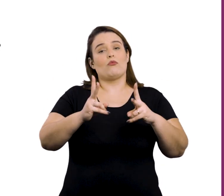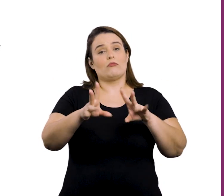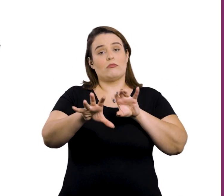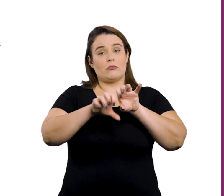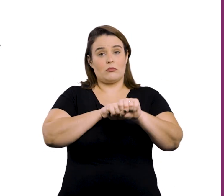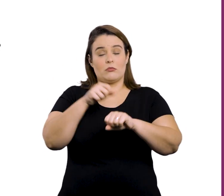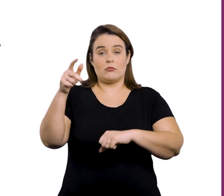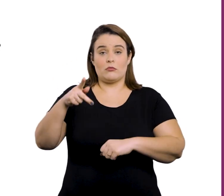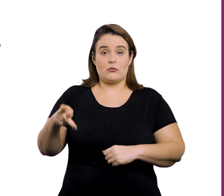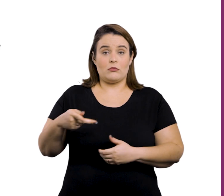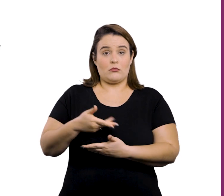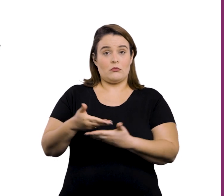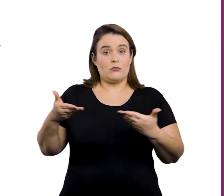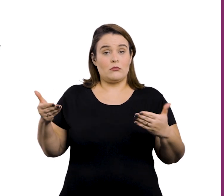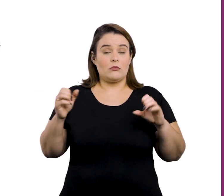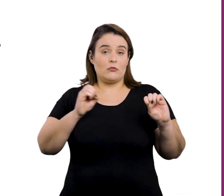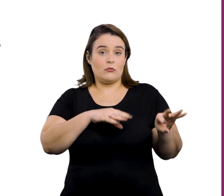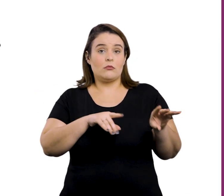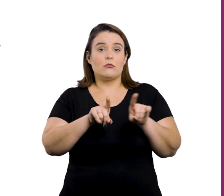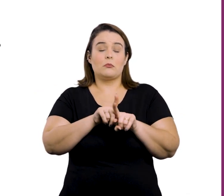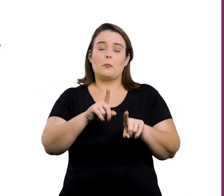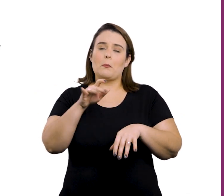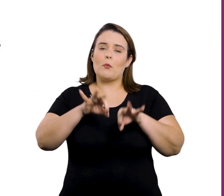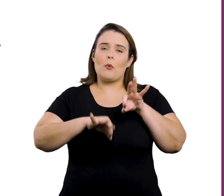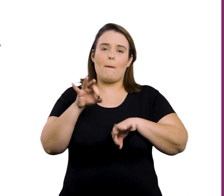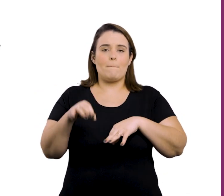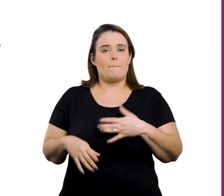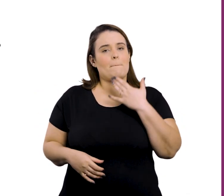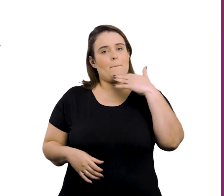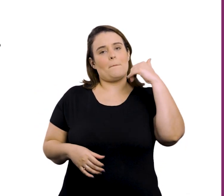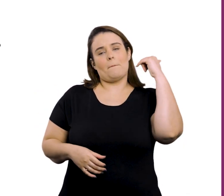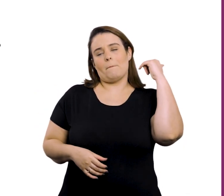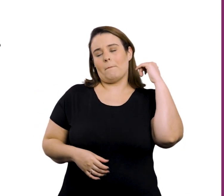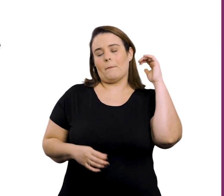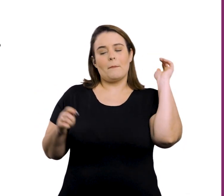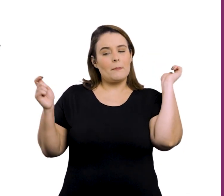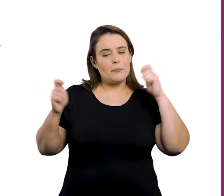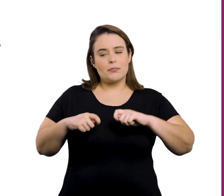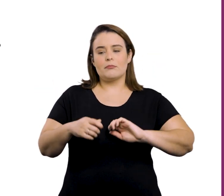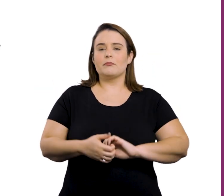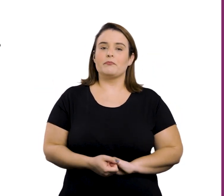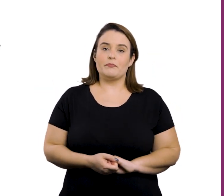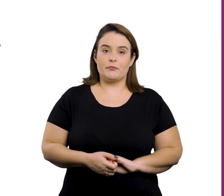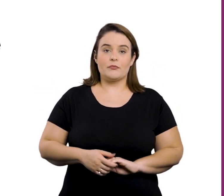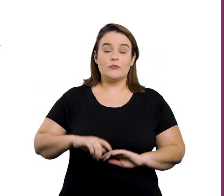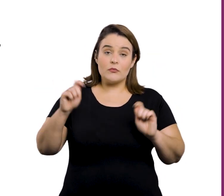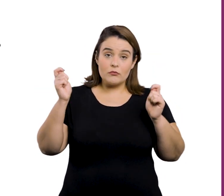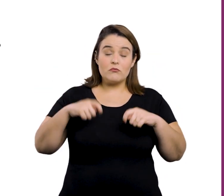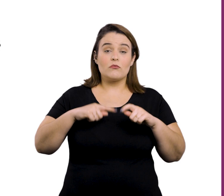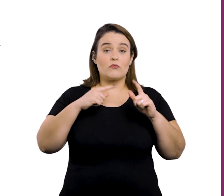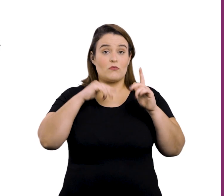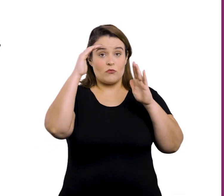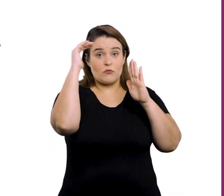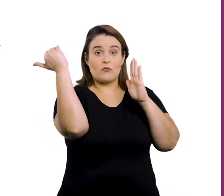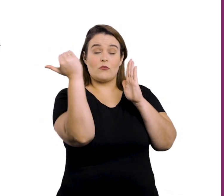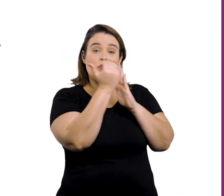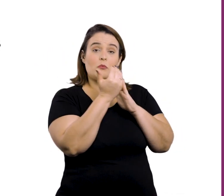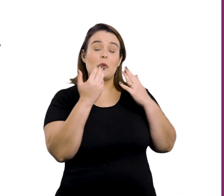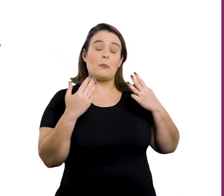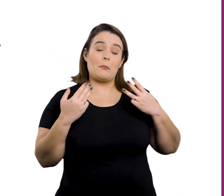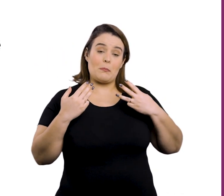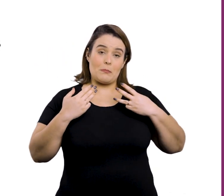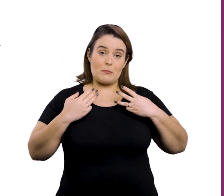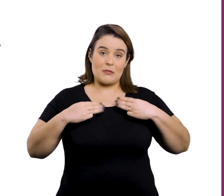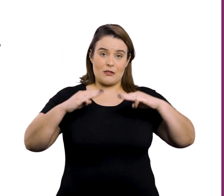contínua formação de profissionais da educação e também o melhor projeto pedagógico possível, capaz de cumprir com a missão